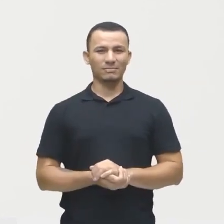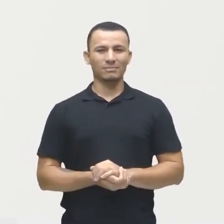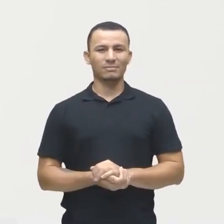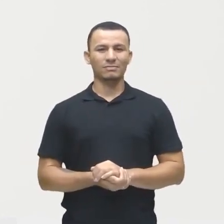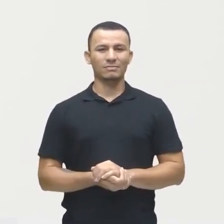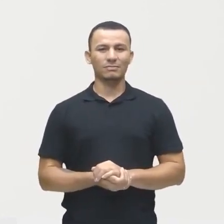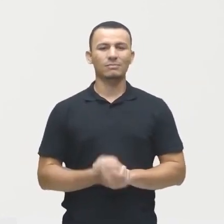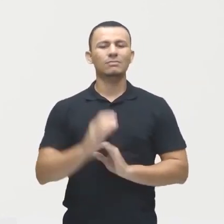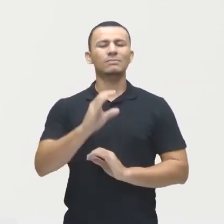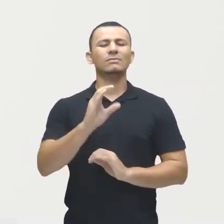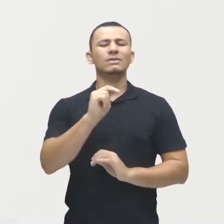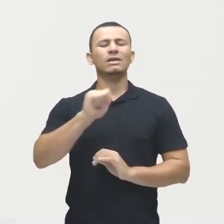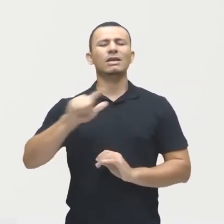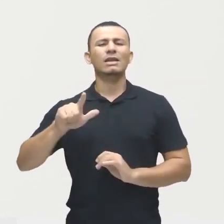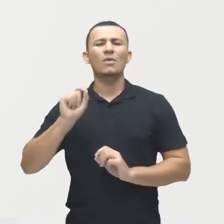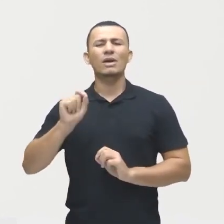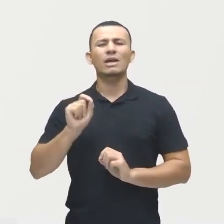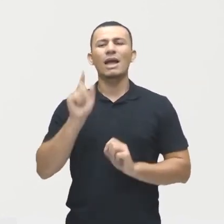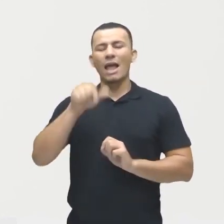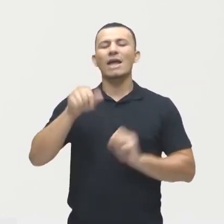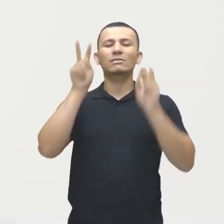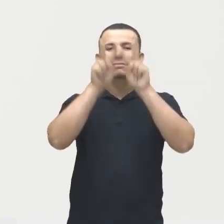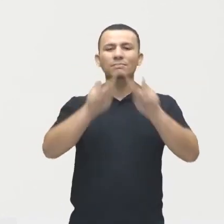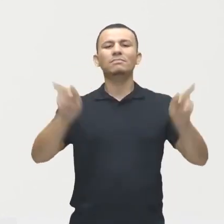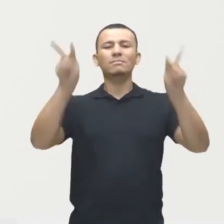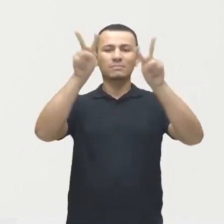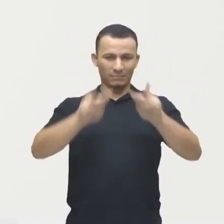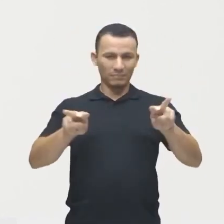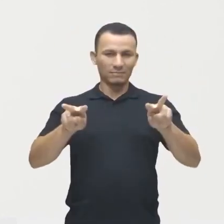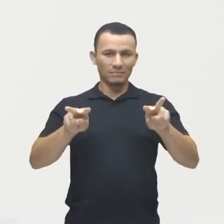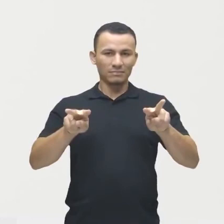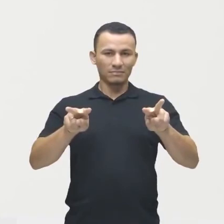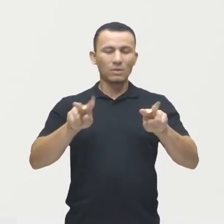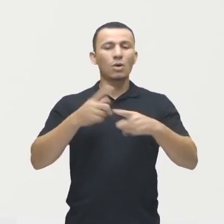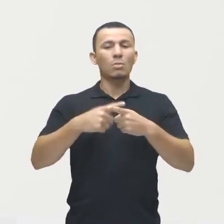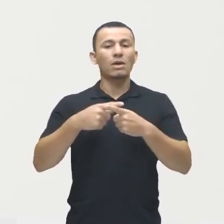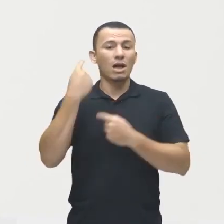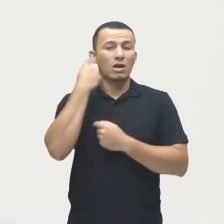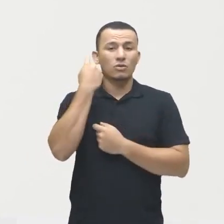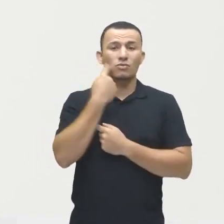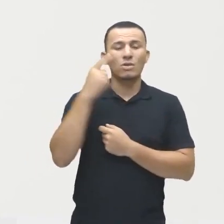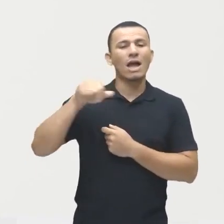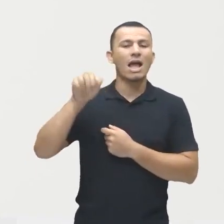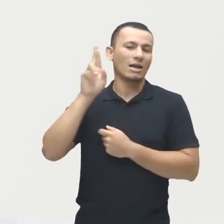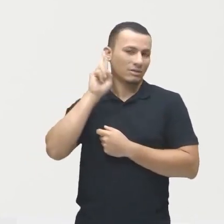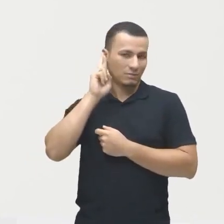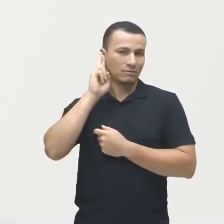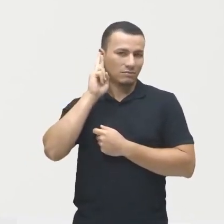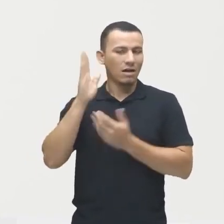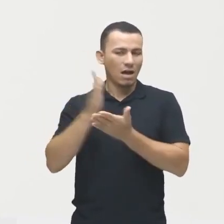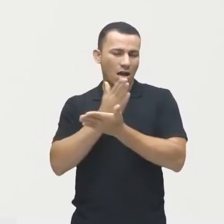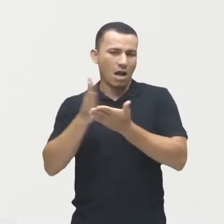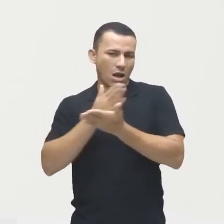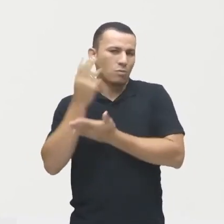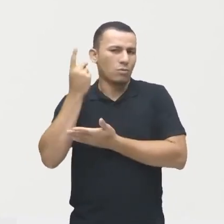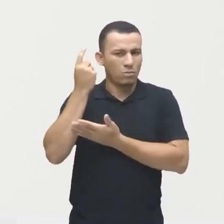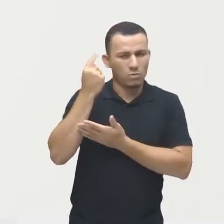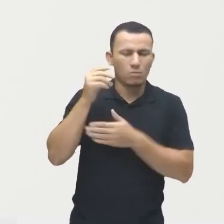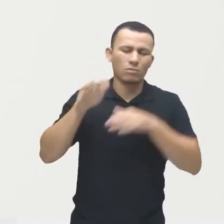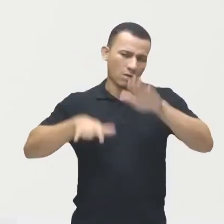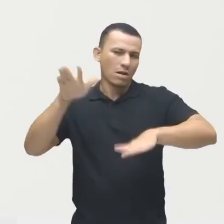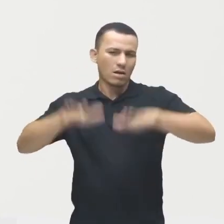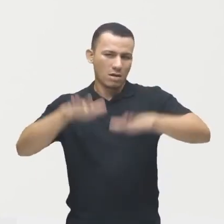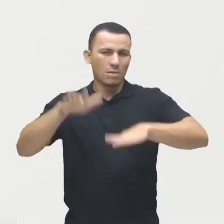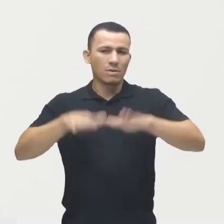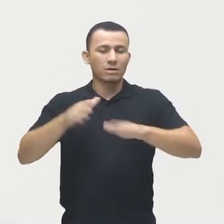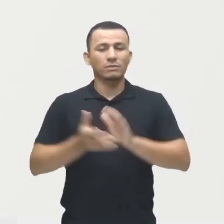Canal, professora, a visão, porque eles têm que nos ver, porque eles não nos escutam, alguns, né, telespectadores, nesse